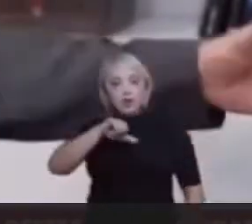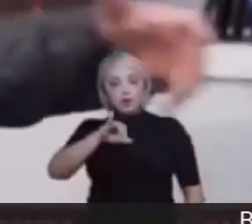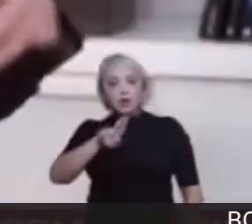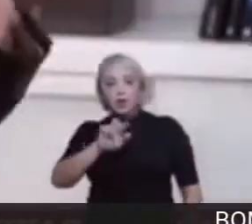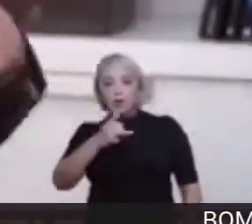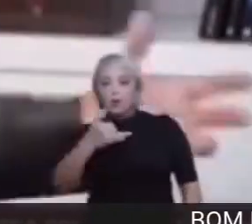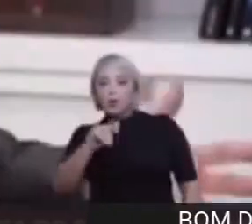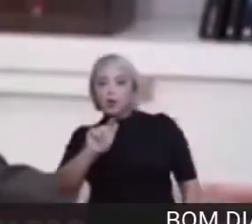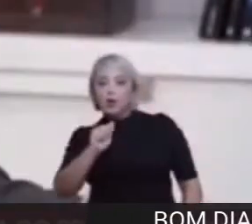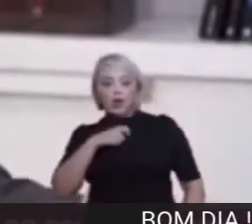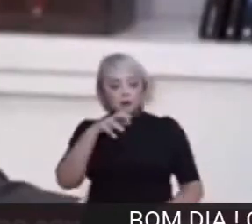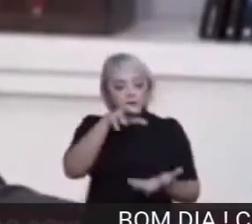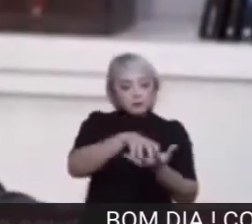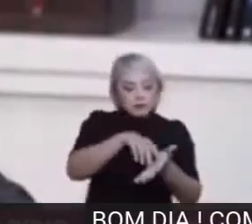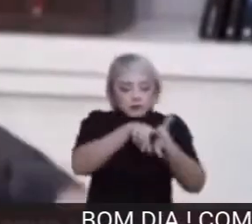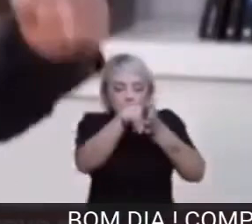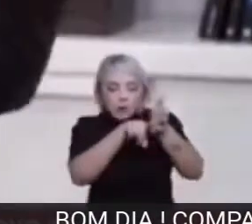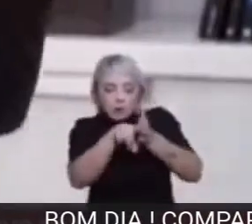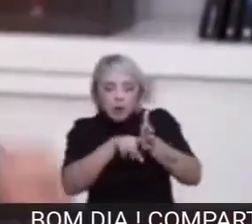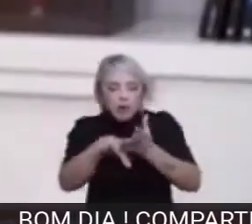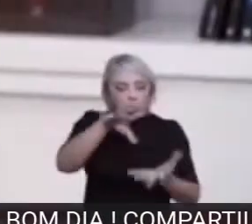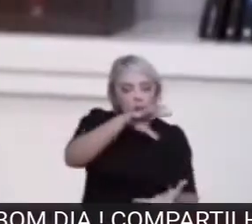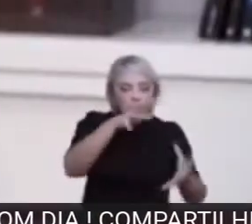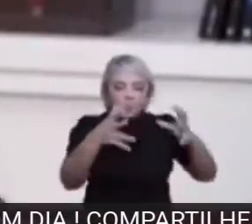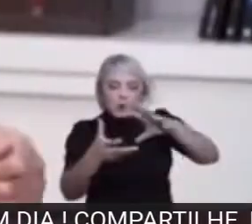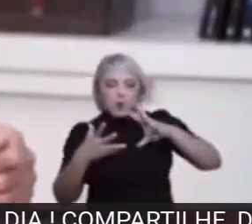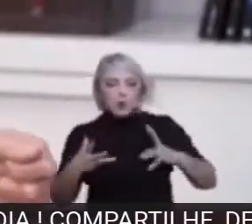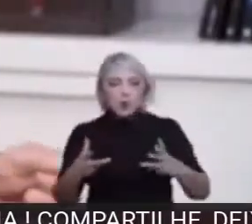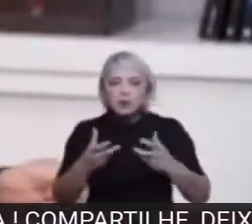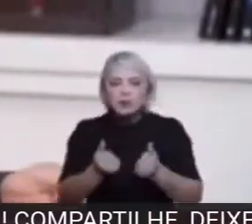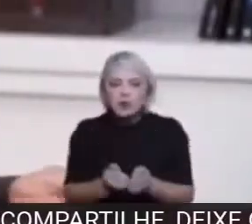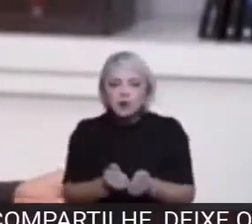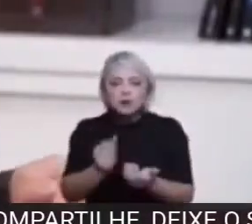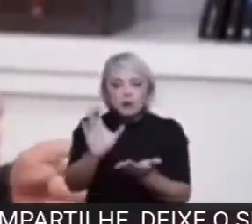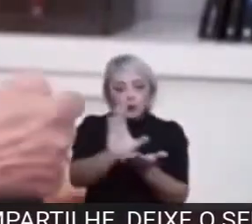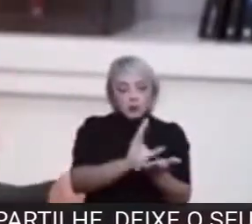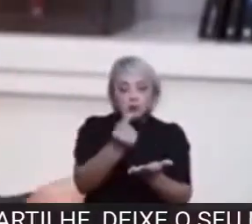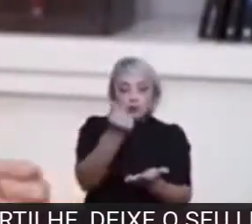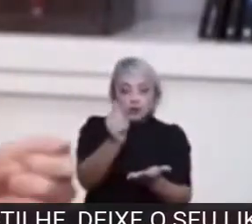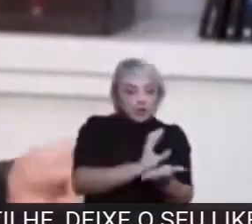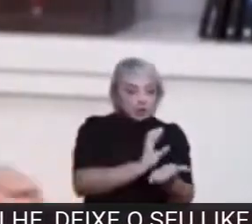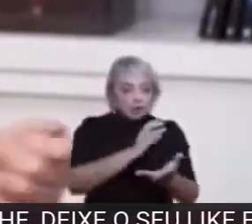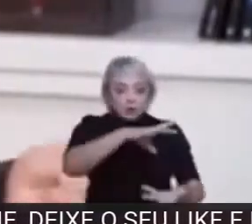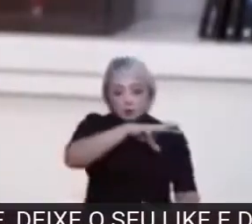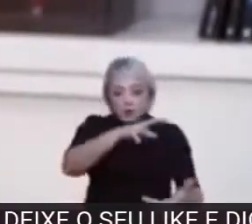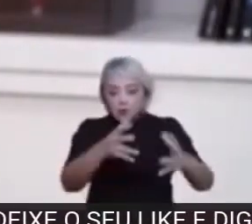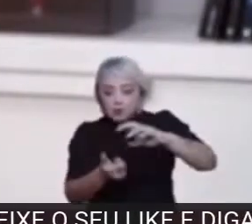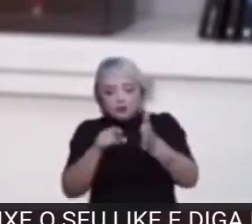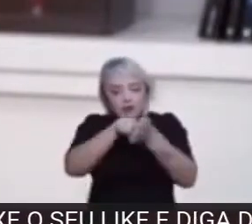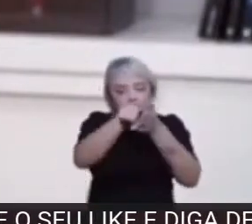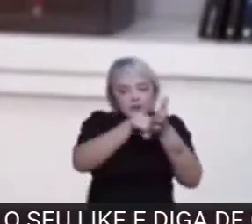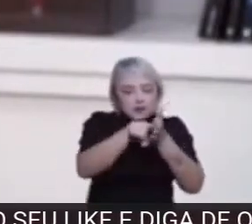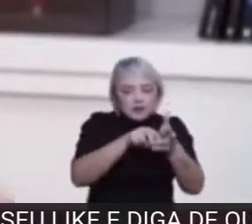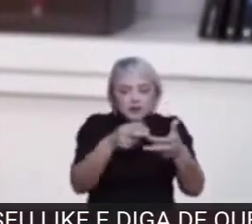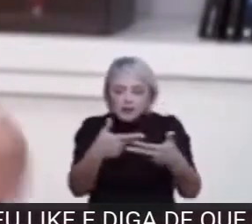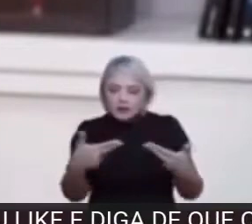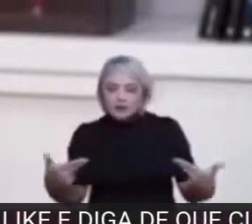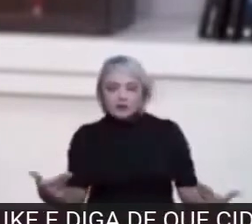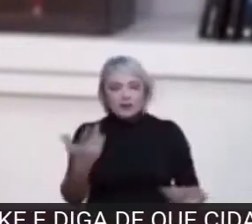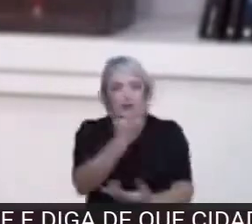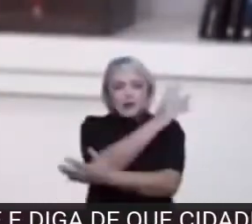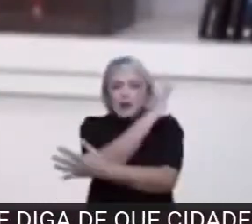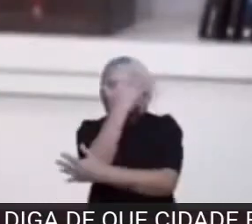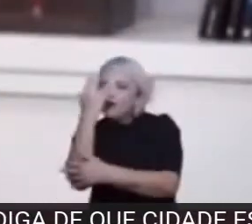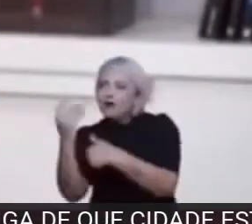de pesquisa com gente do mundo inteiro, sabe, com dinheiro do mundo inteiro, pesquisando as coisas que a Amazônia pode oferecer para